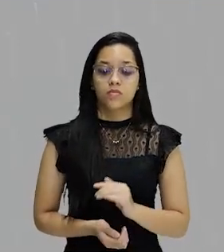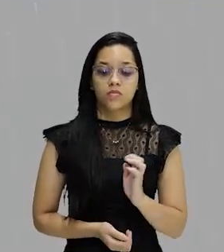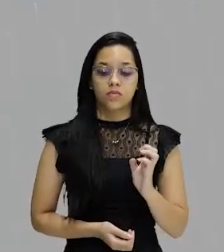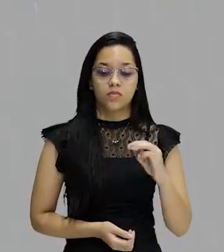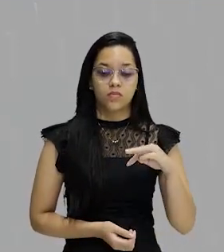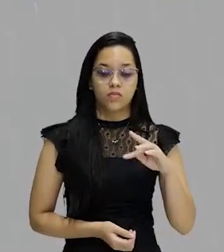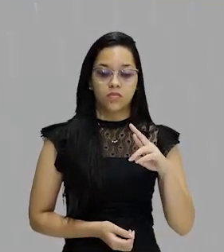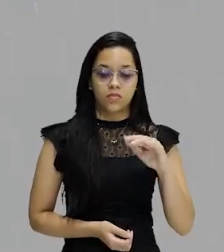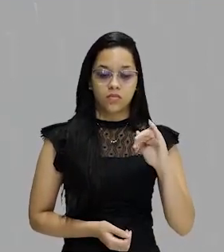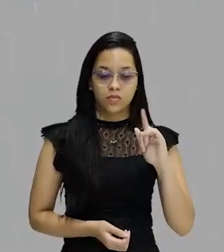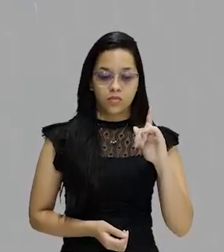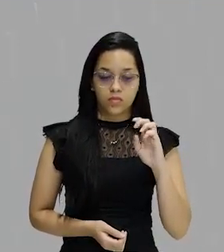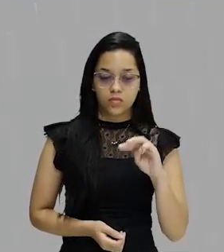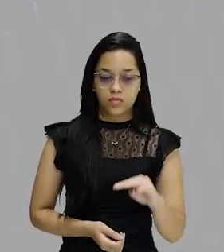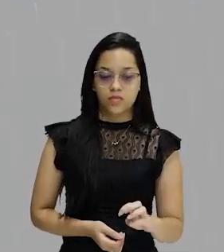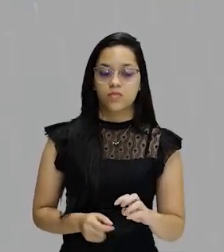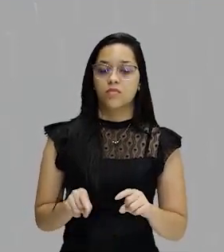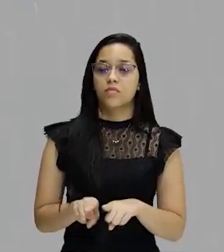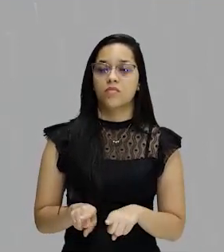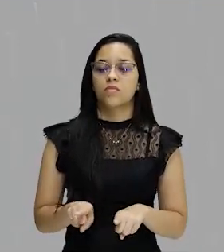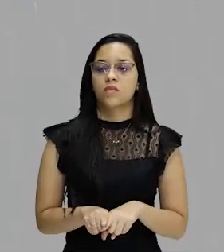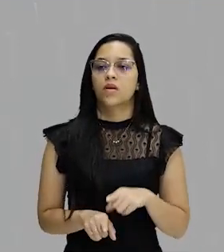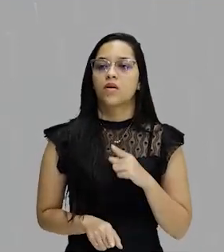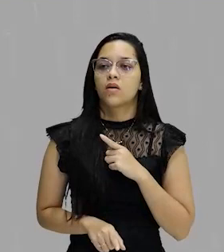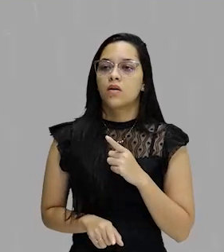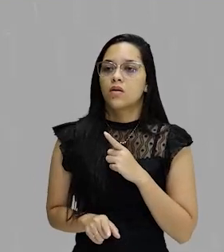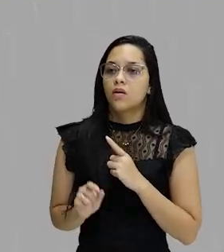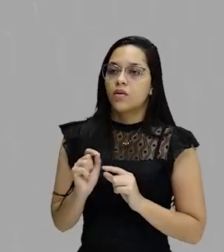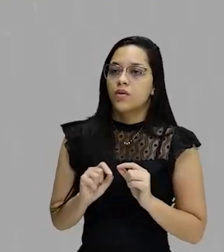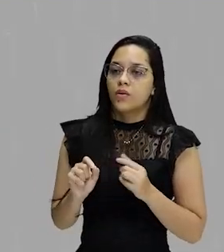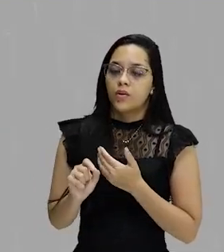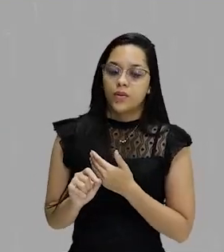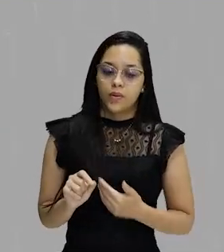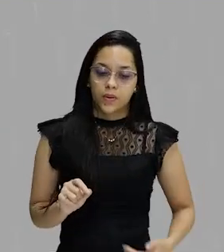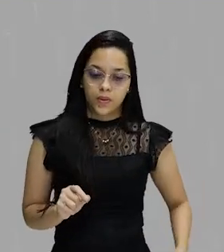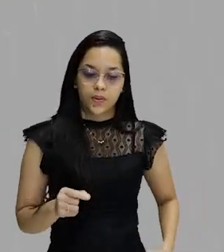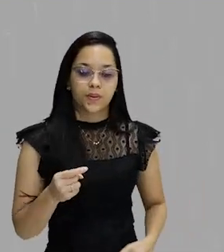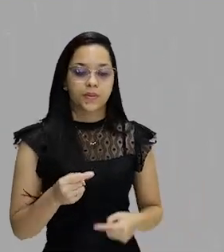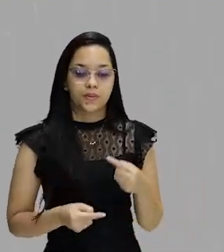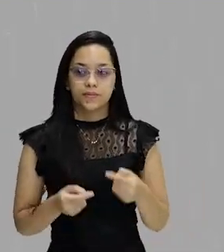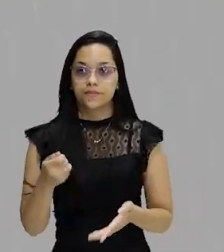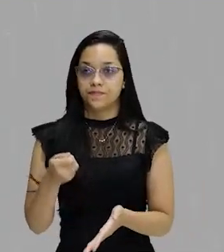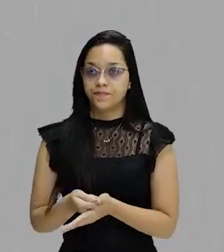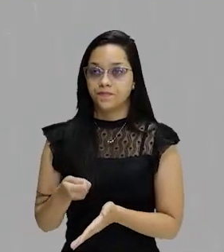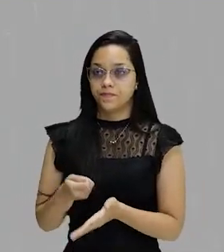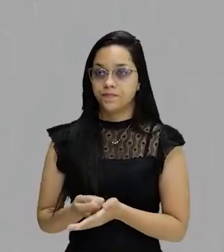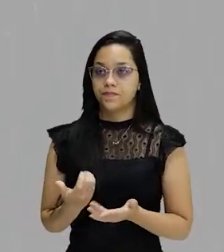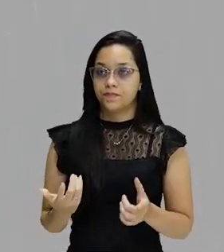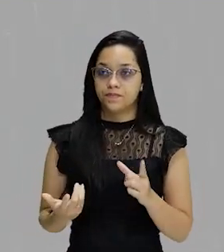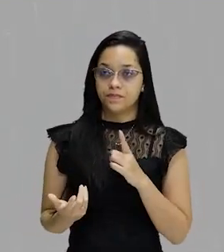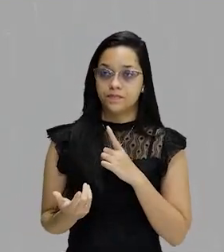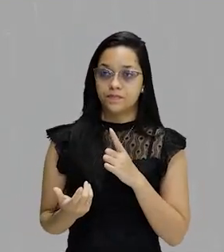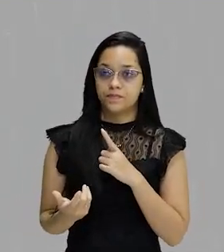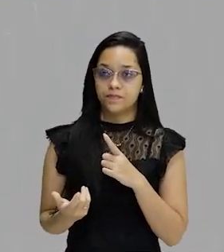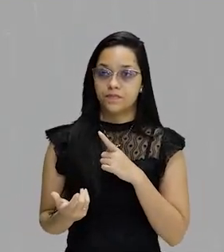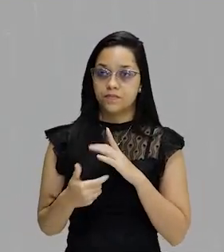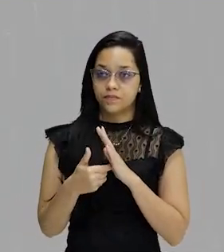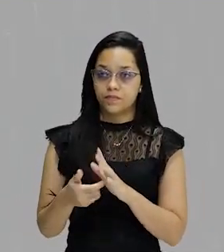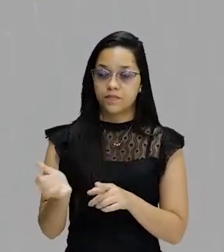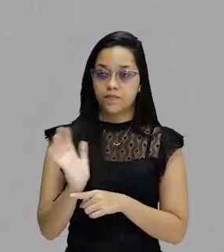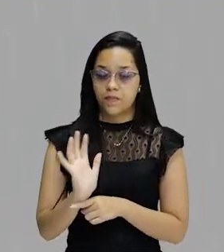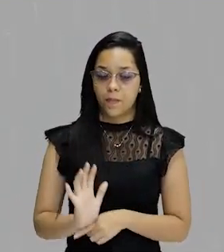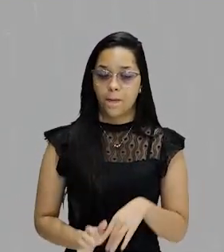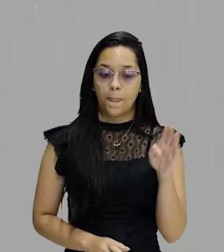Embrafilme. Ao mesmo tempo que os governos militares eles tornaram obrigatório a exibição de